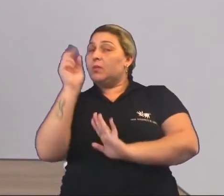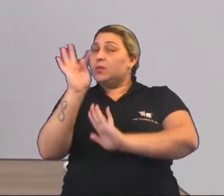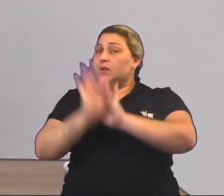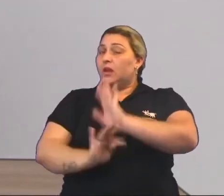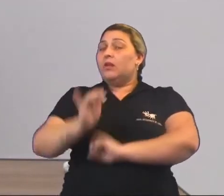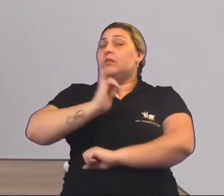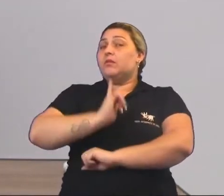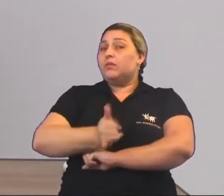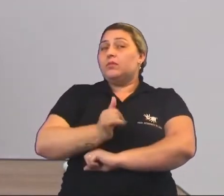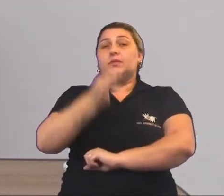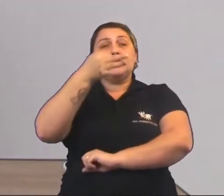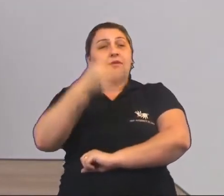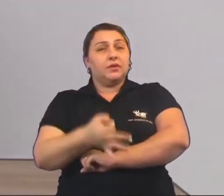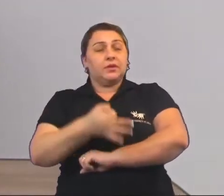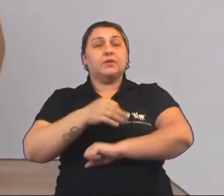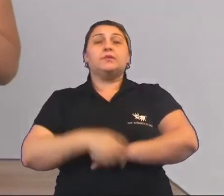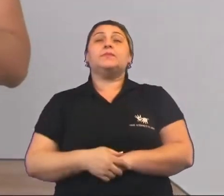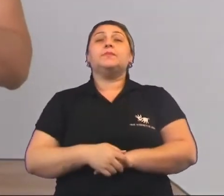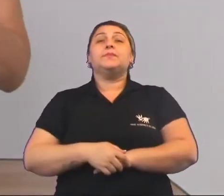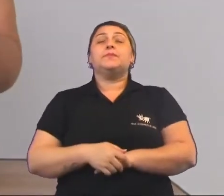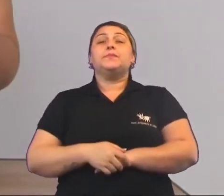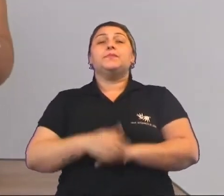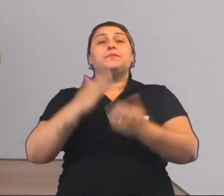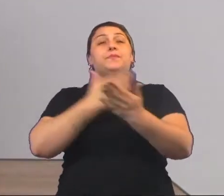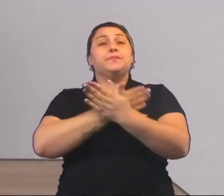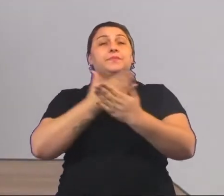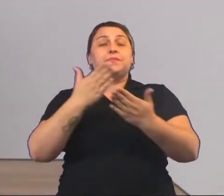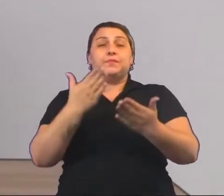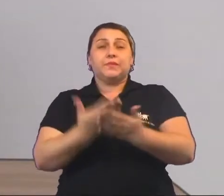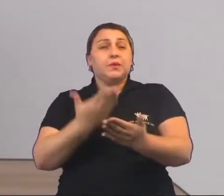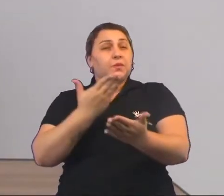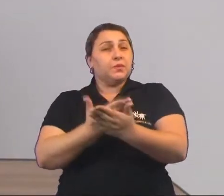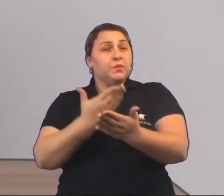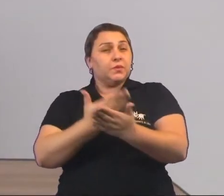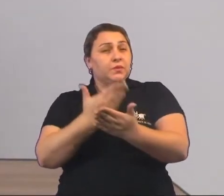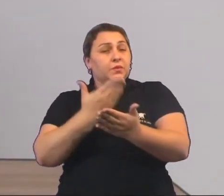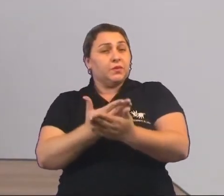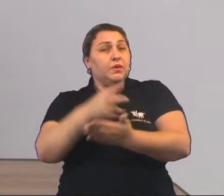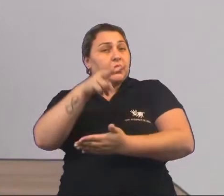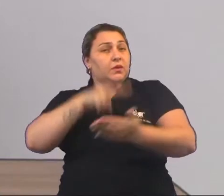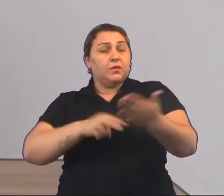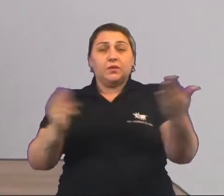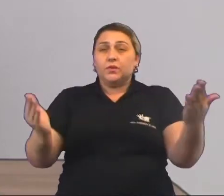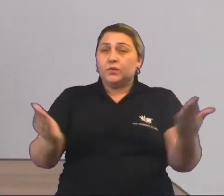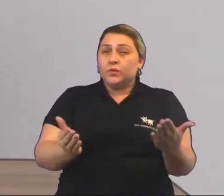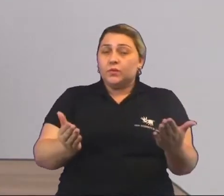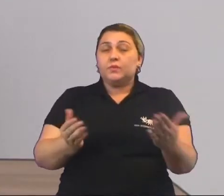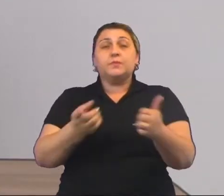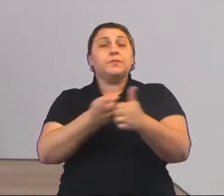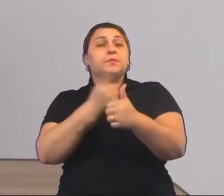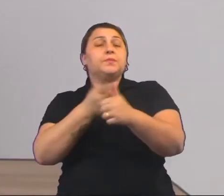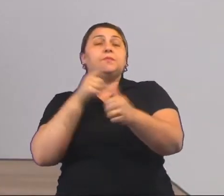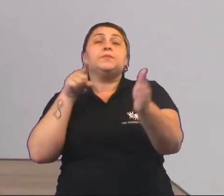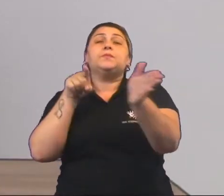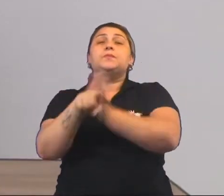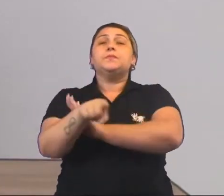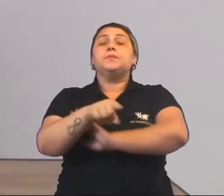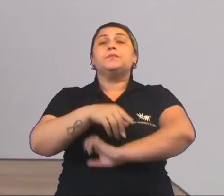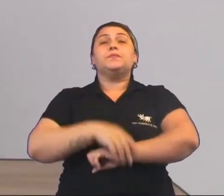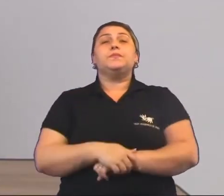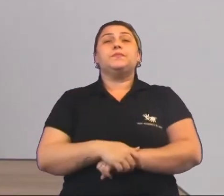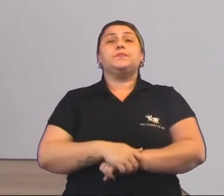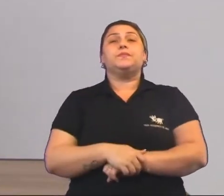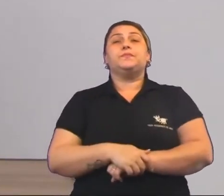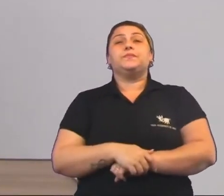é uma fábula, certo? E vamos lá, vamos iniciar os nossos estudos acerca da leitura de hoje. Primeira perguntinha que eu tenho a fazer